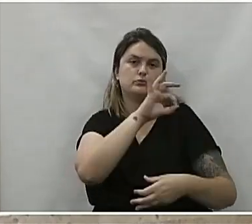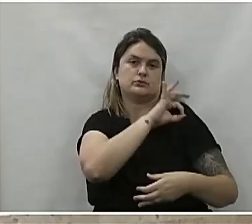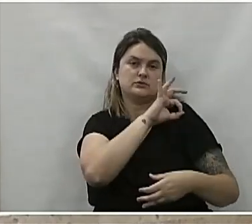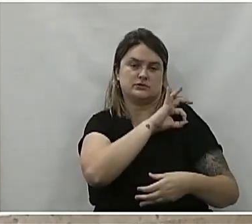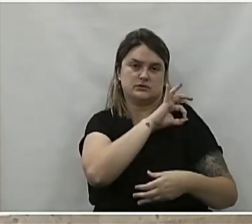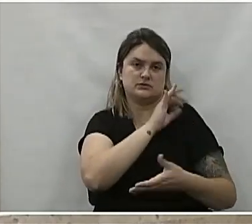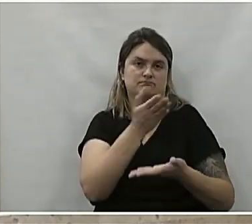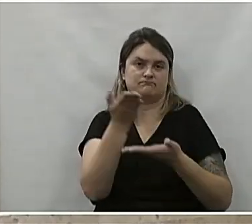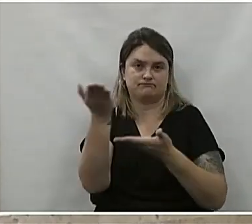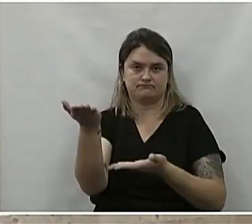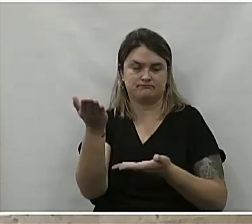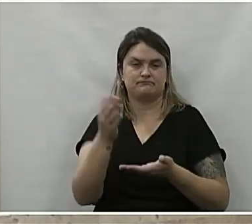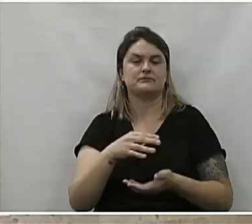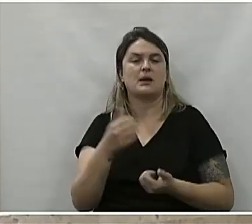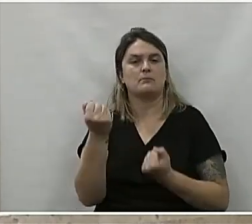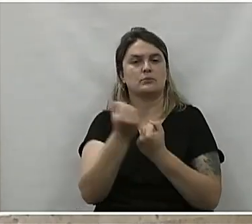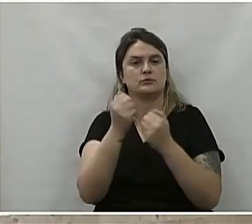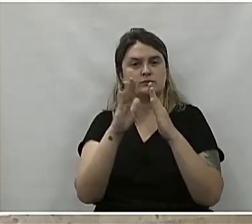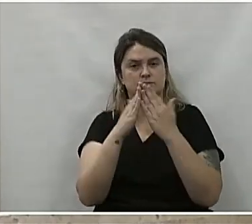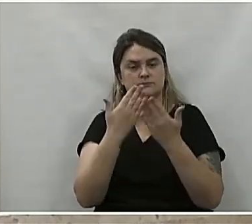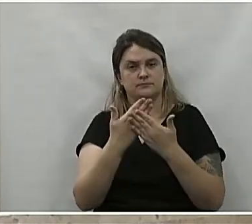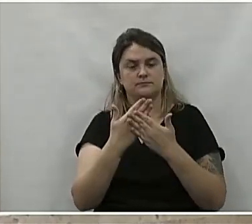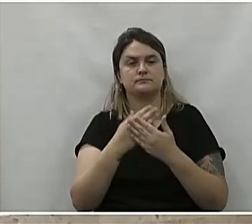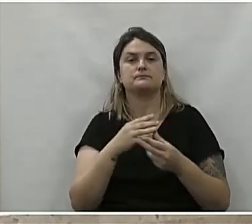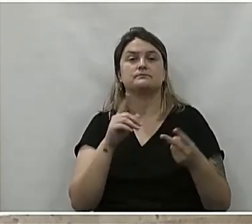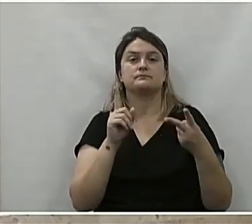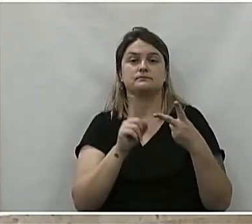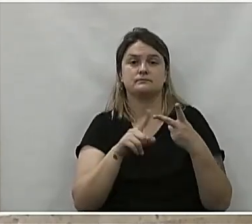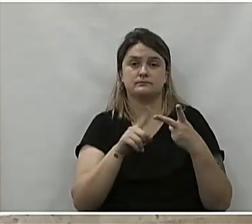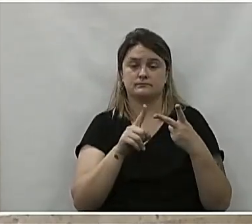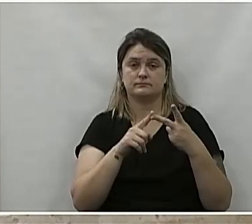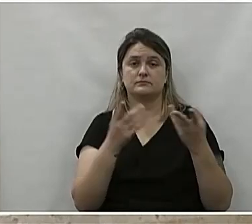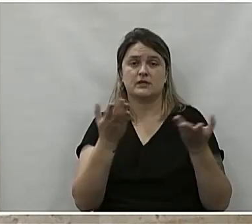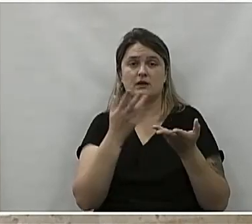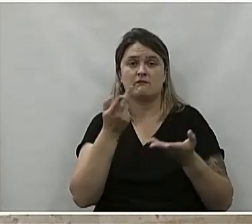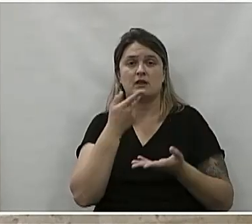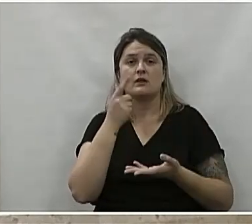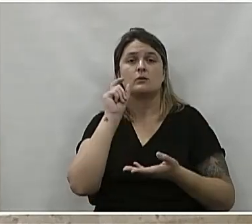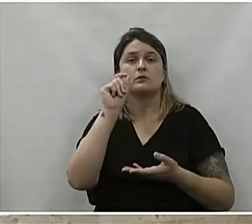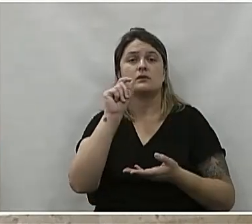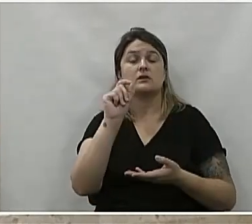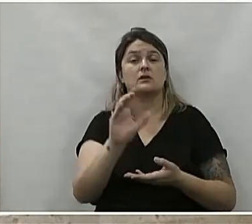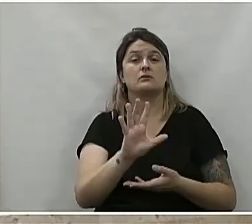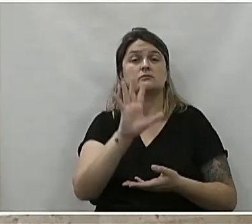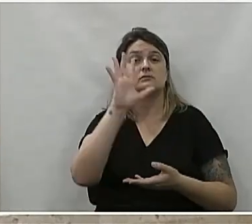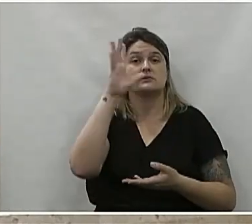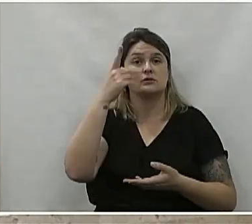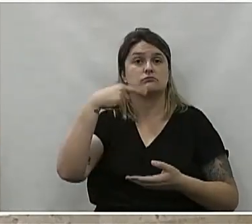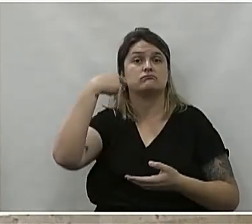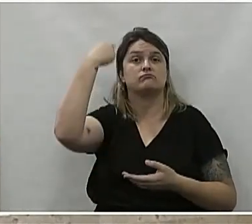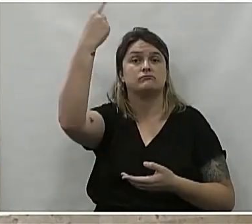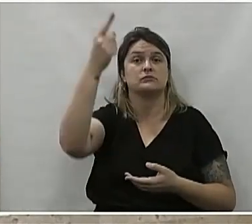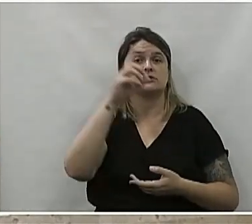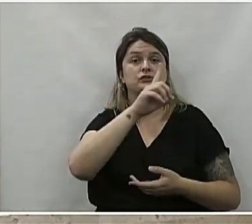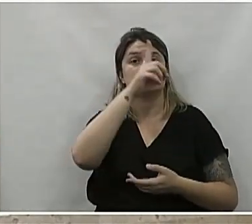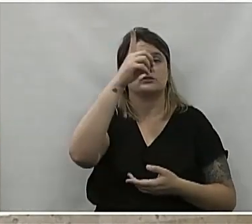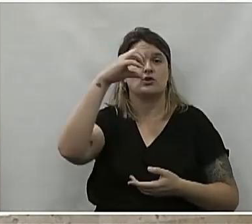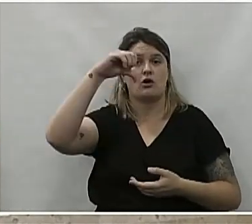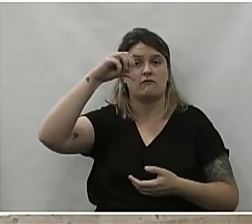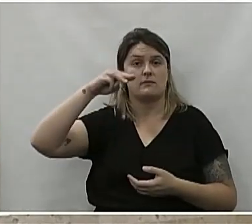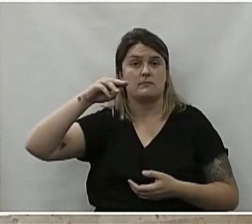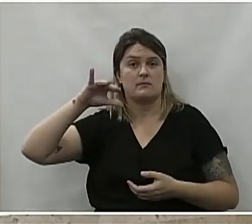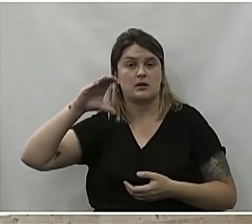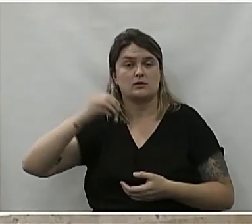todo O pessoal Da patrulha escolar Também Quero destacar O evento Que acontece No próximo dia 19 de